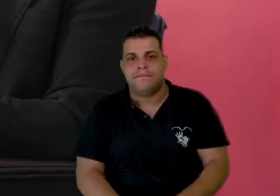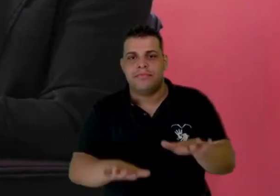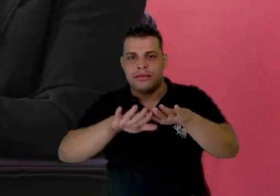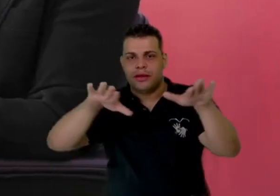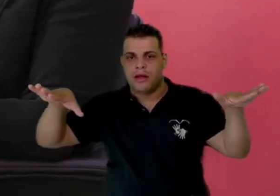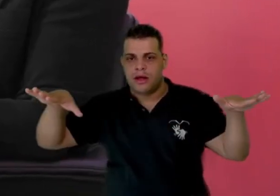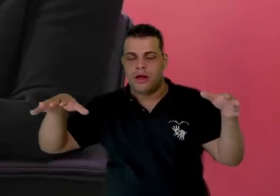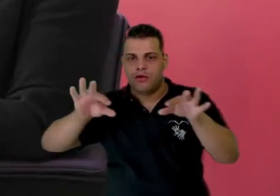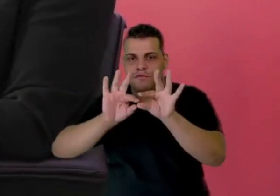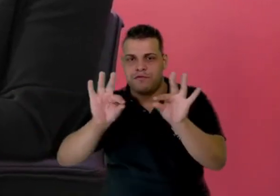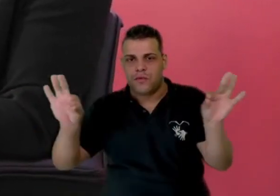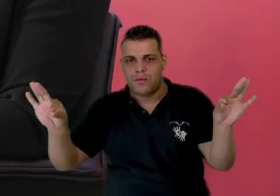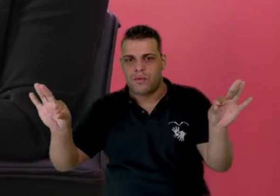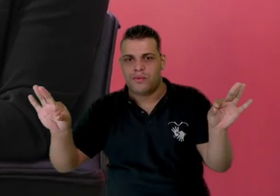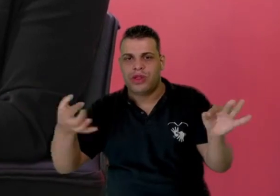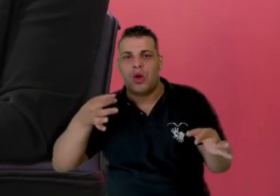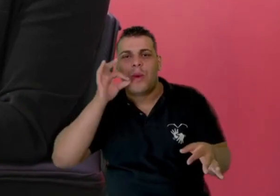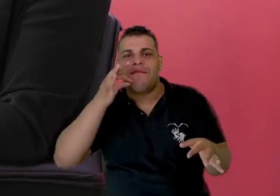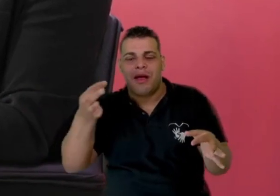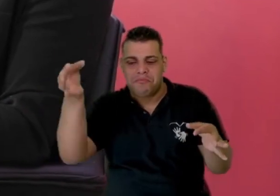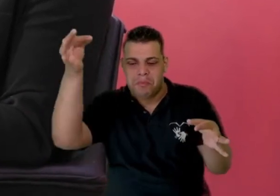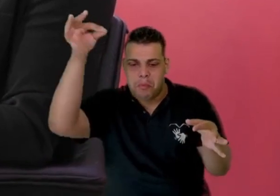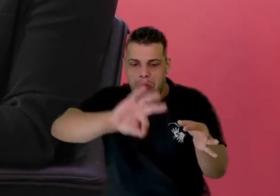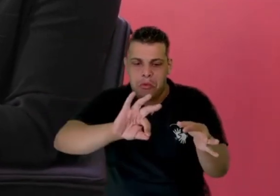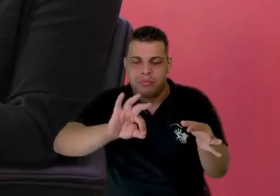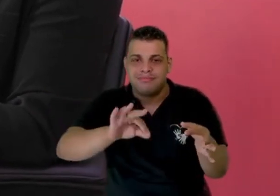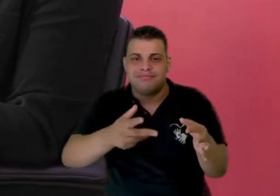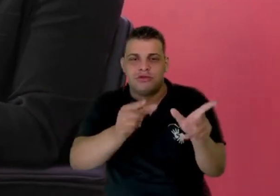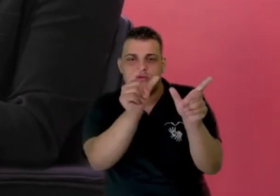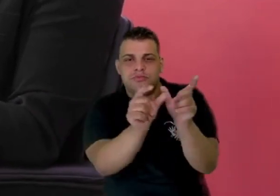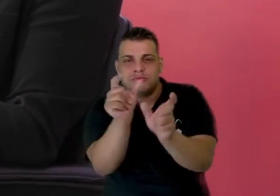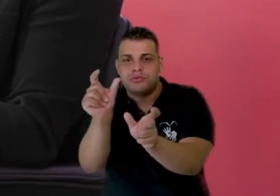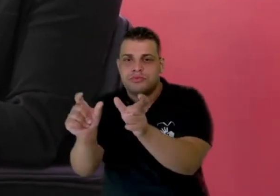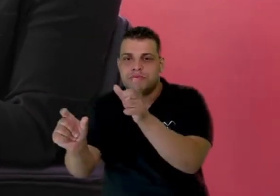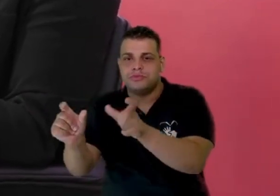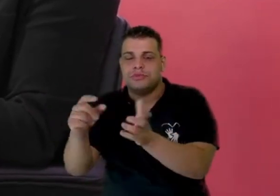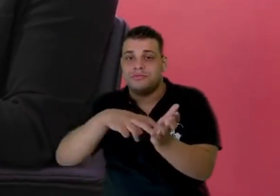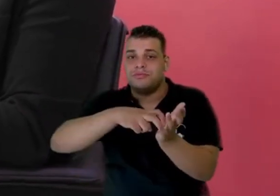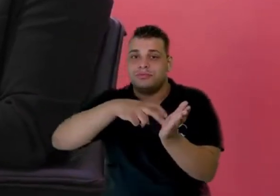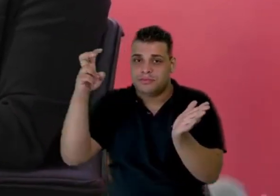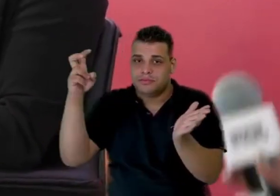mesa manchado de café retalhos de tantas manhãs